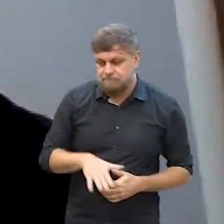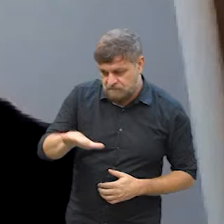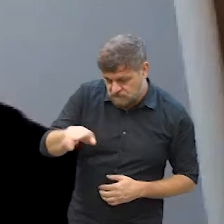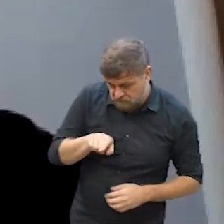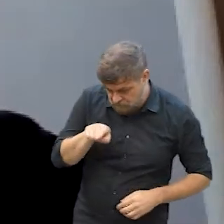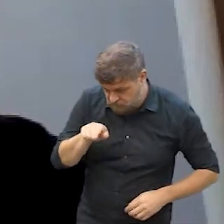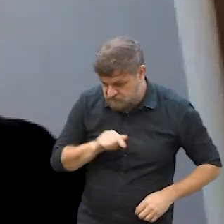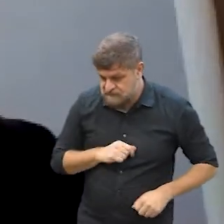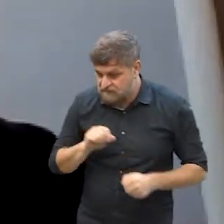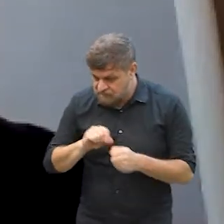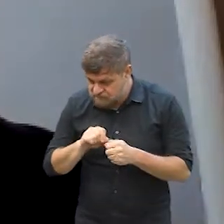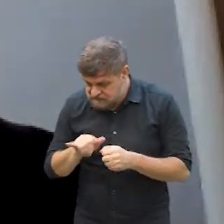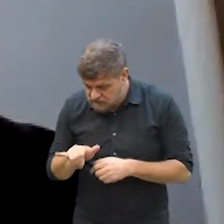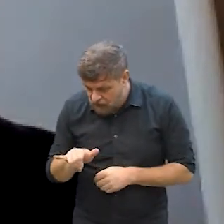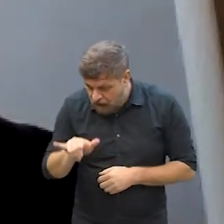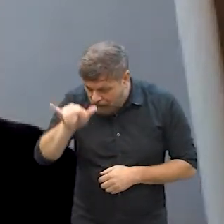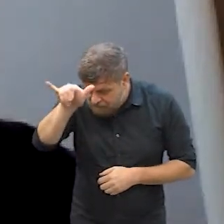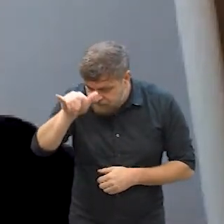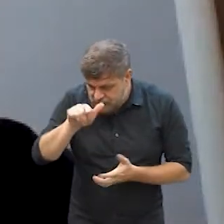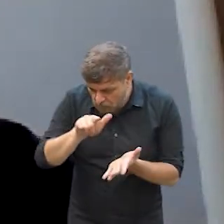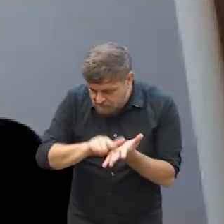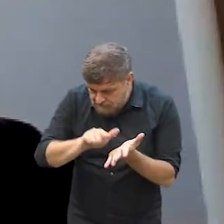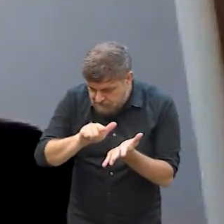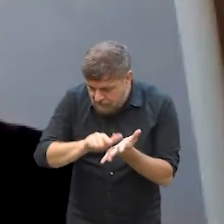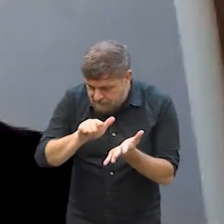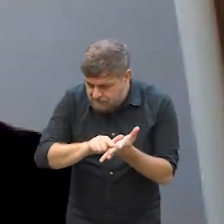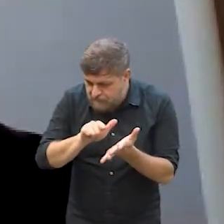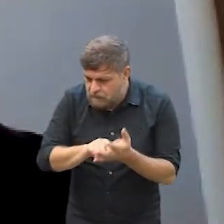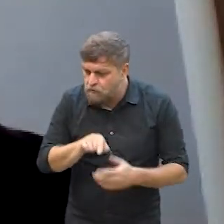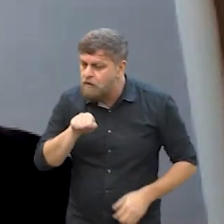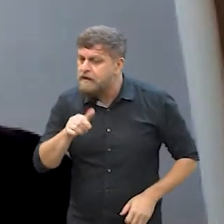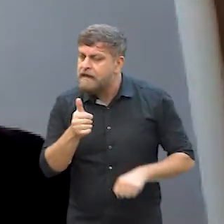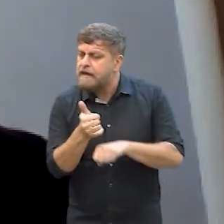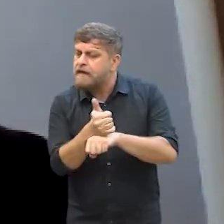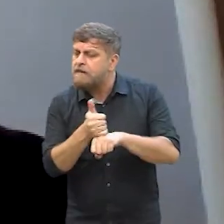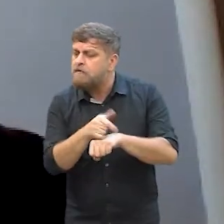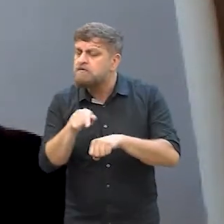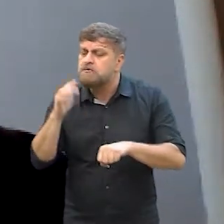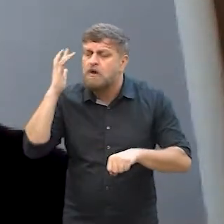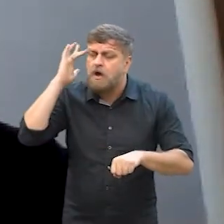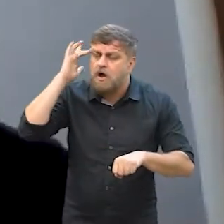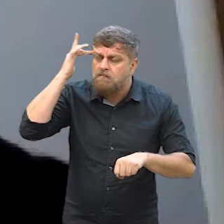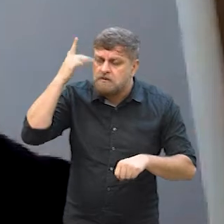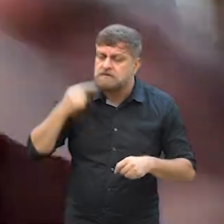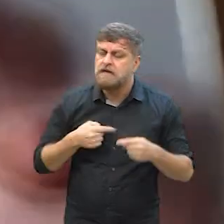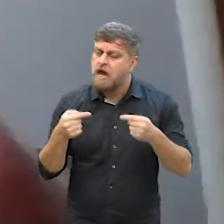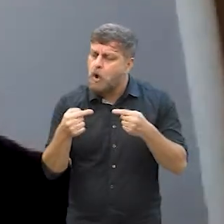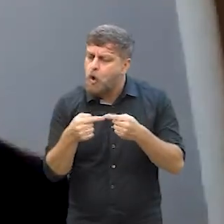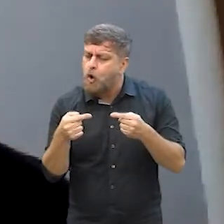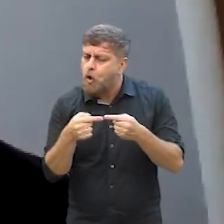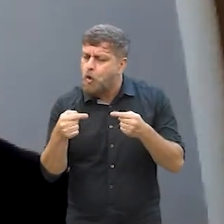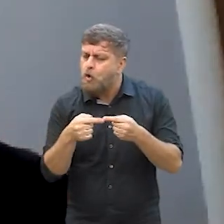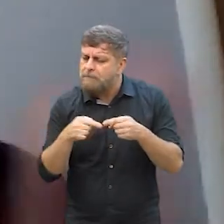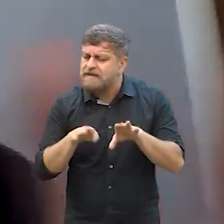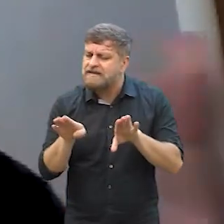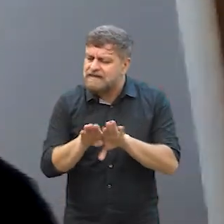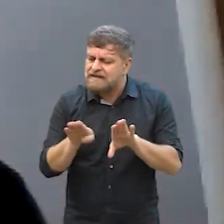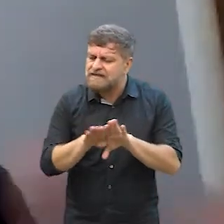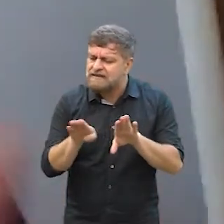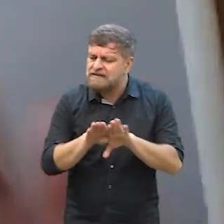Fulaninha, você vai fazer um avião de papel, né? Que profissões que você acha que também trabalham